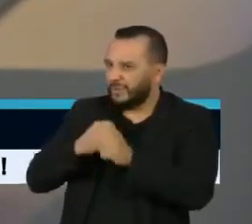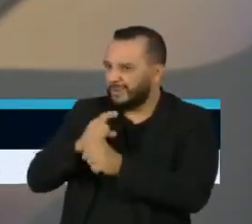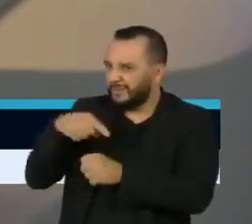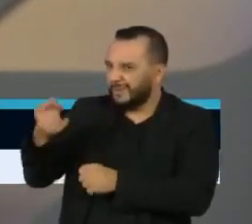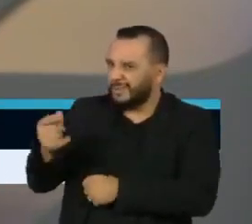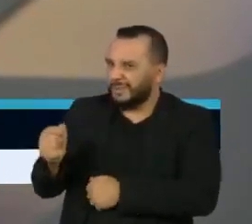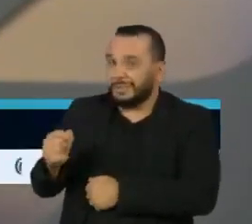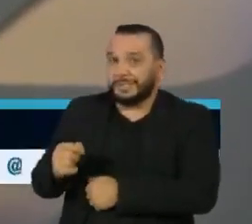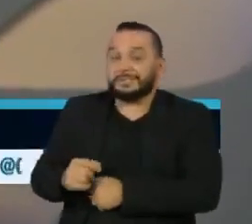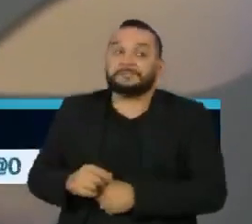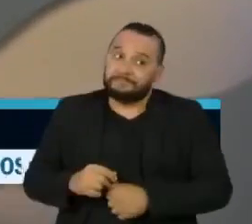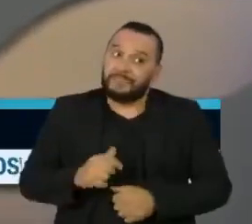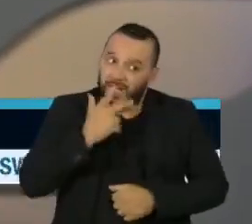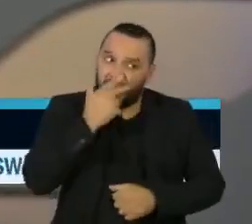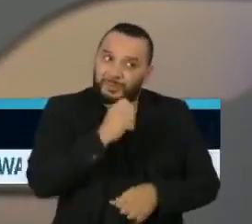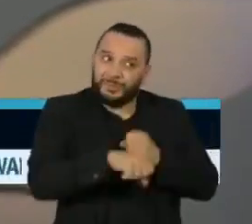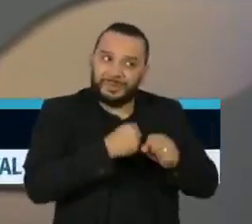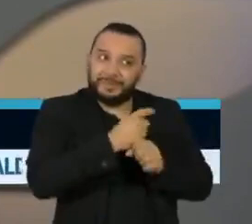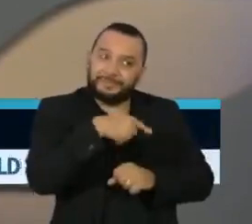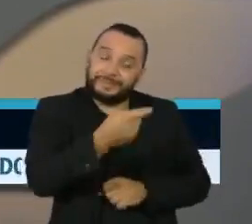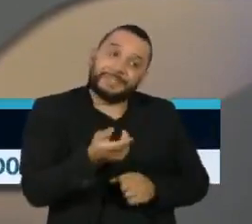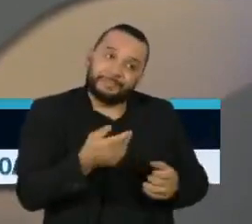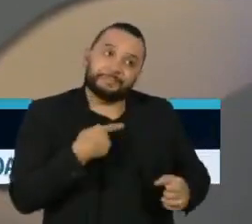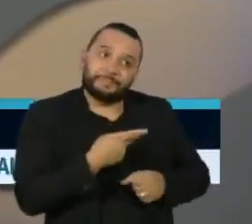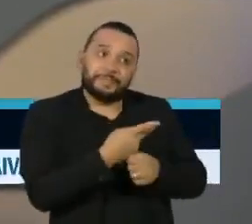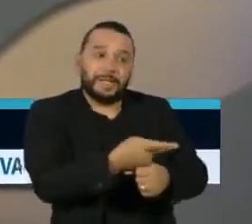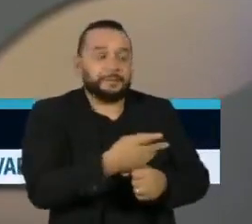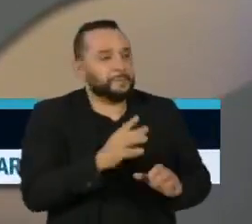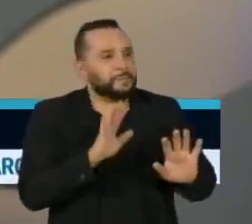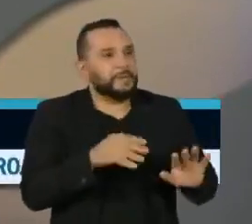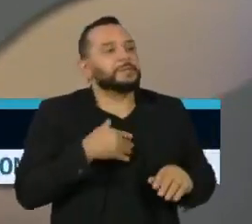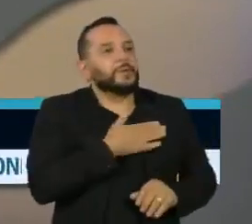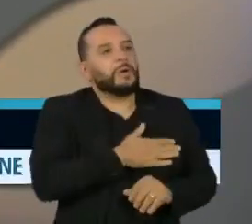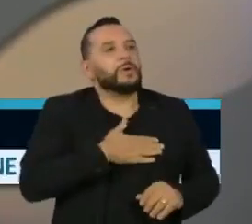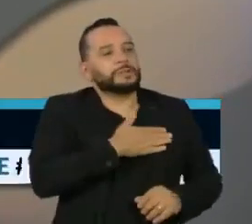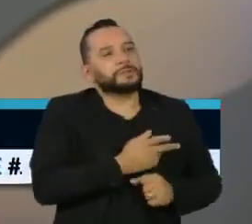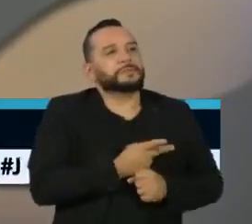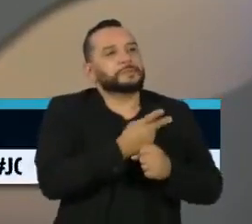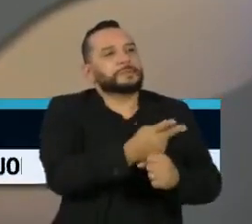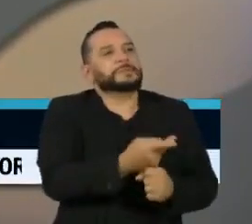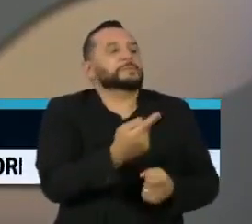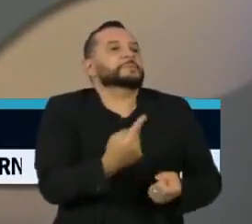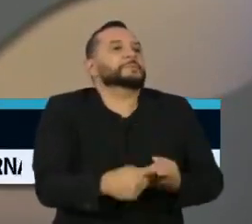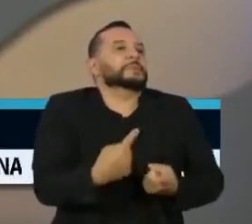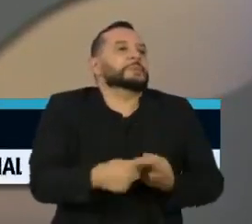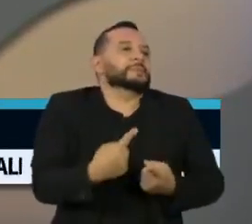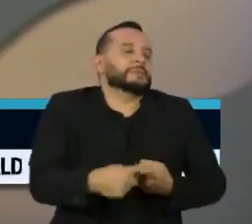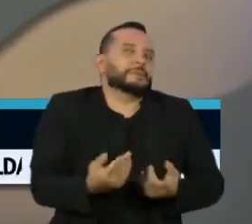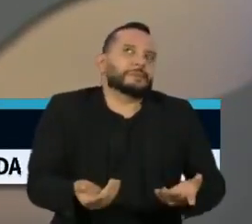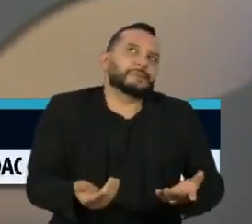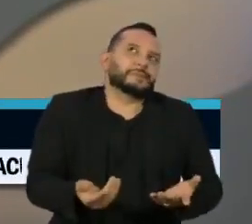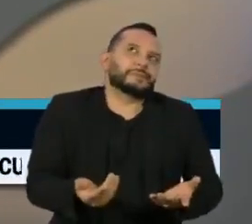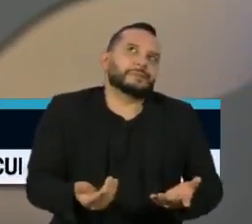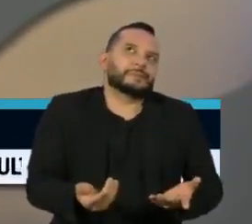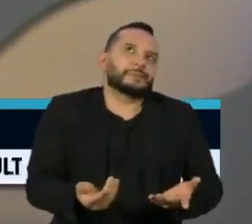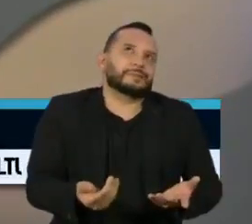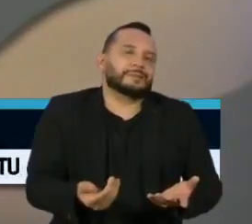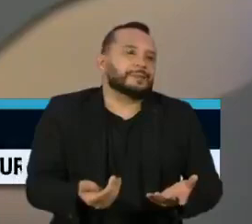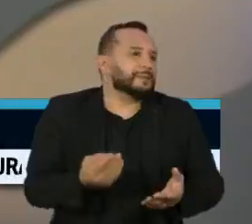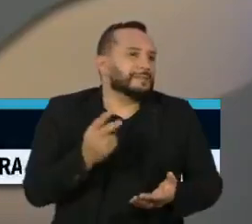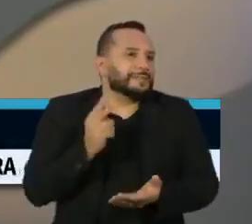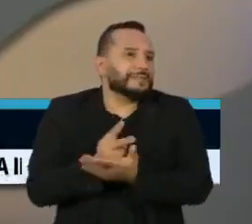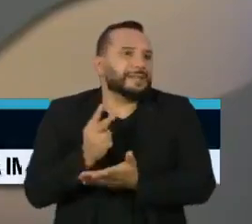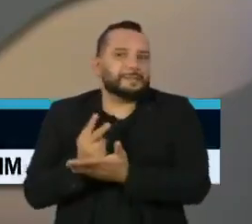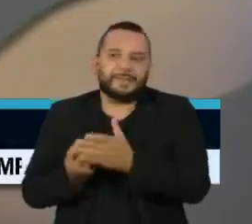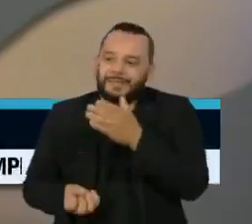Provavelmente. Mas o que eu gosto particularmente desse tipo de premiação é o desenvolvimento de uma ferramenta,